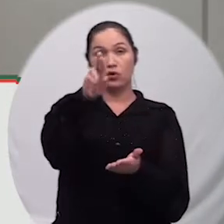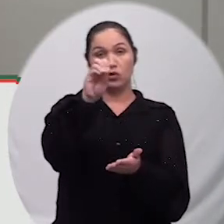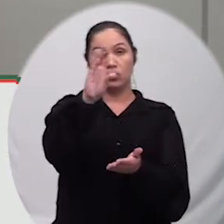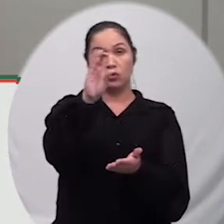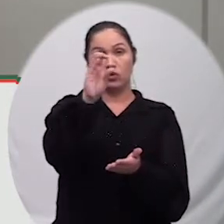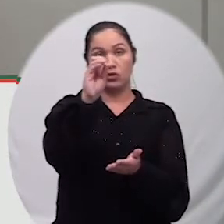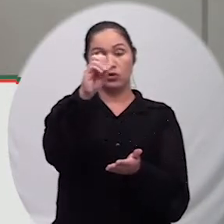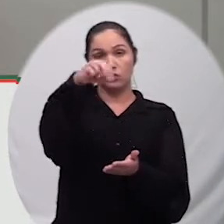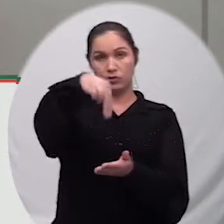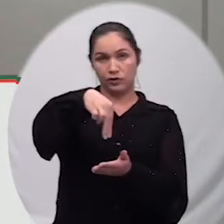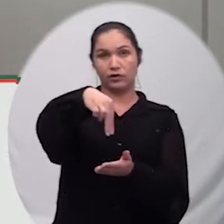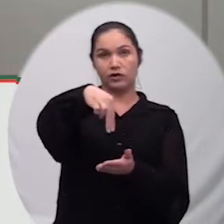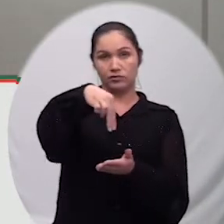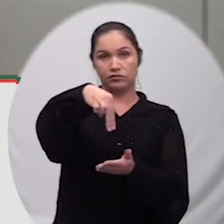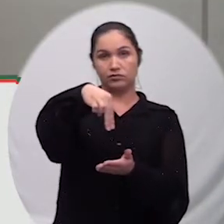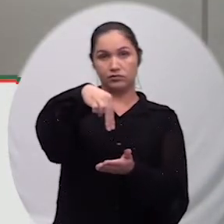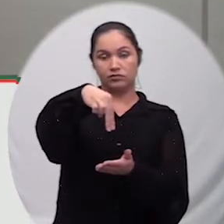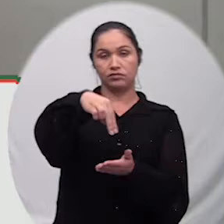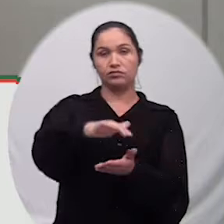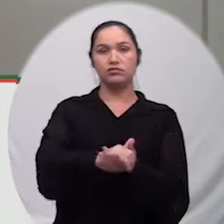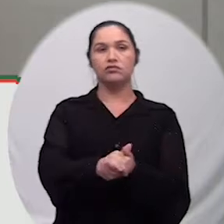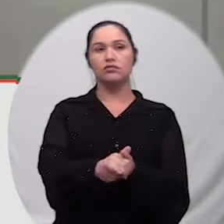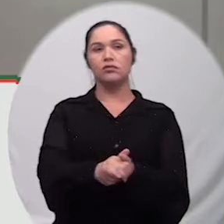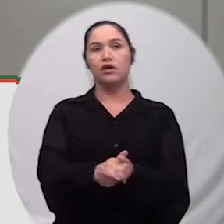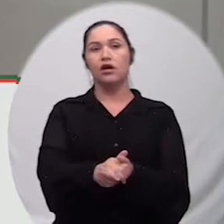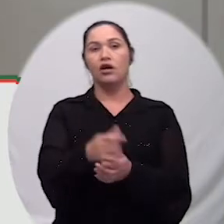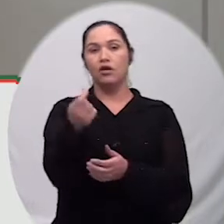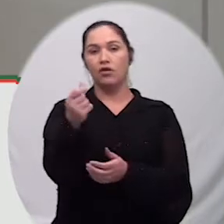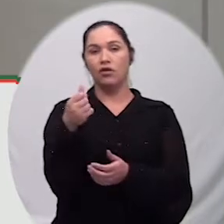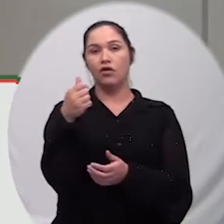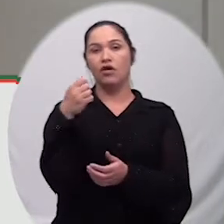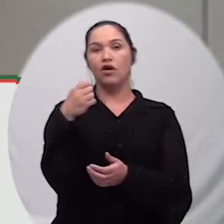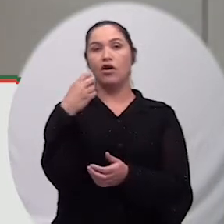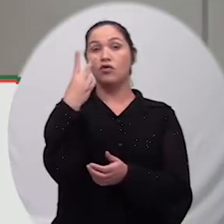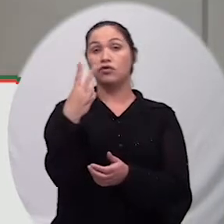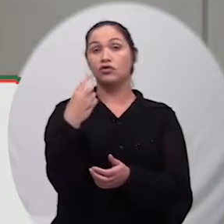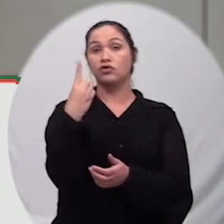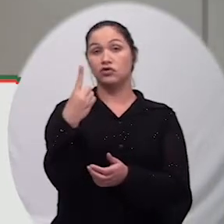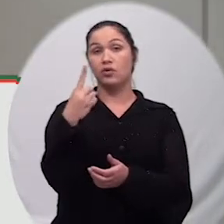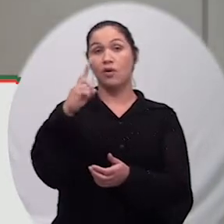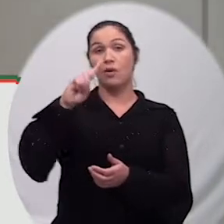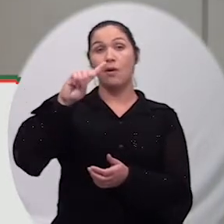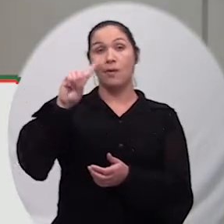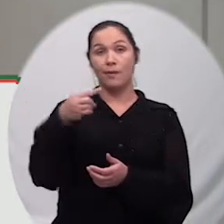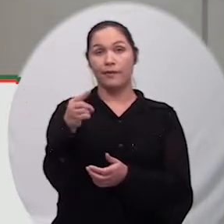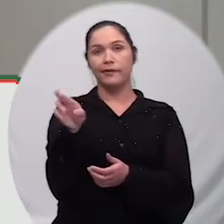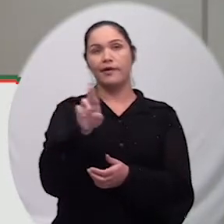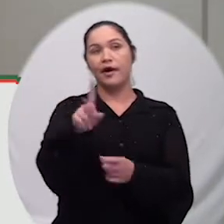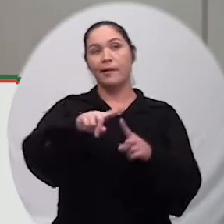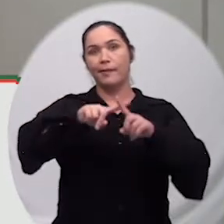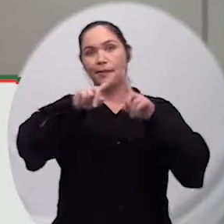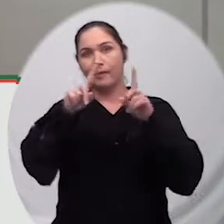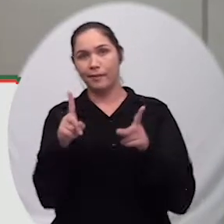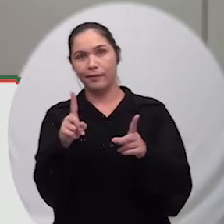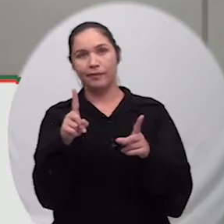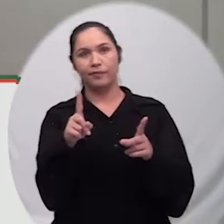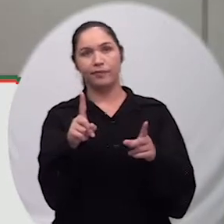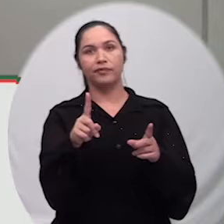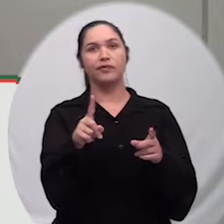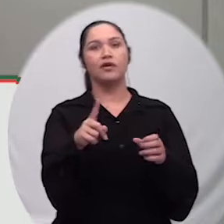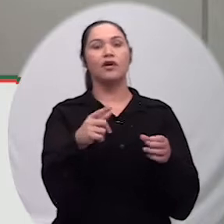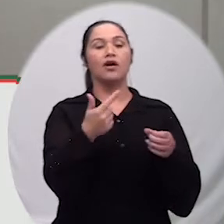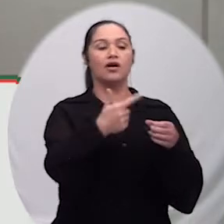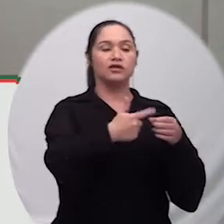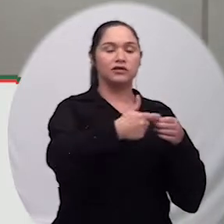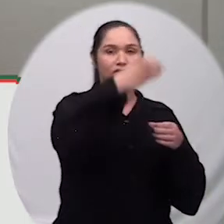de R$ 21 mil e que, infelizmente, a Procuradoria do município reduziu para um